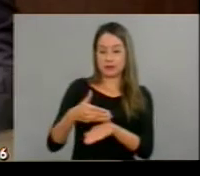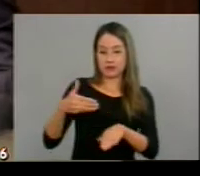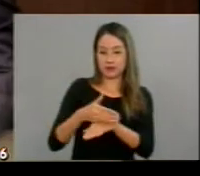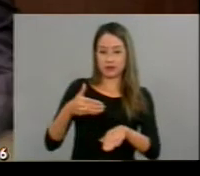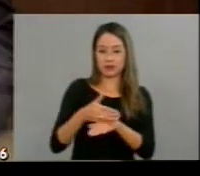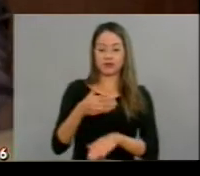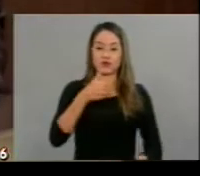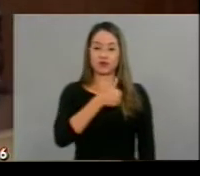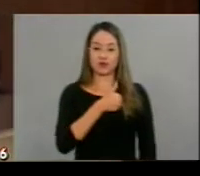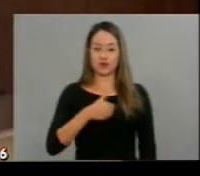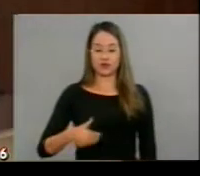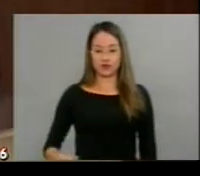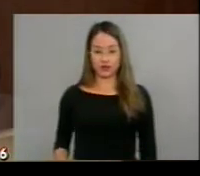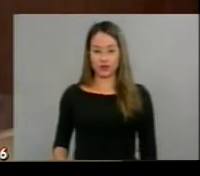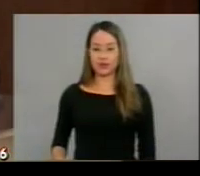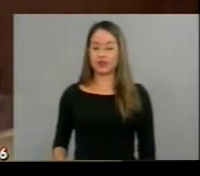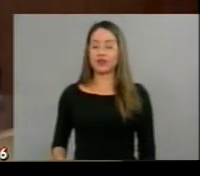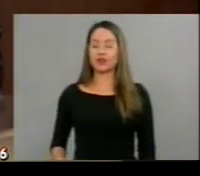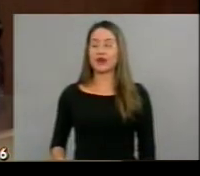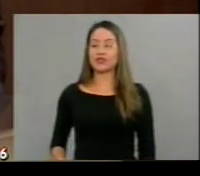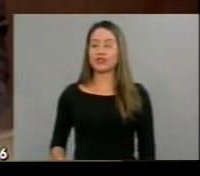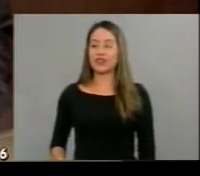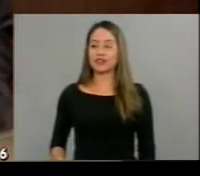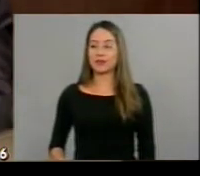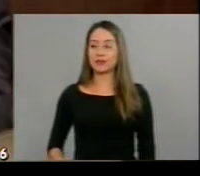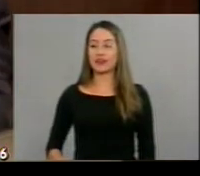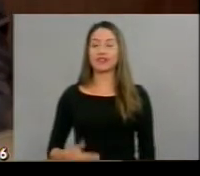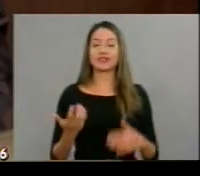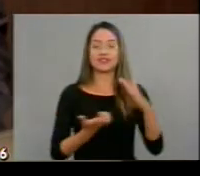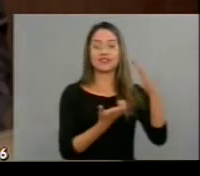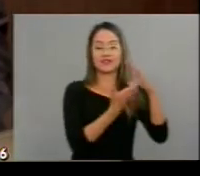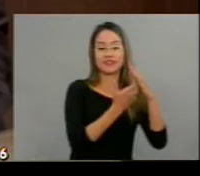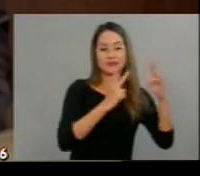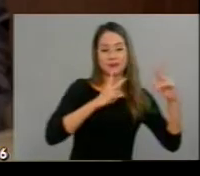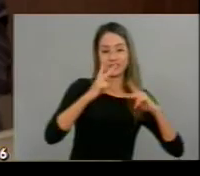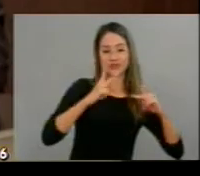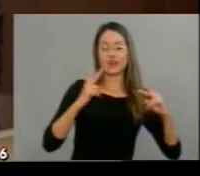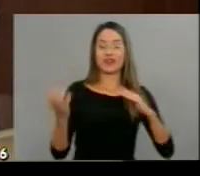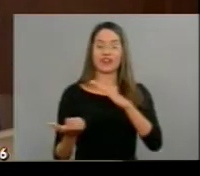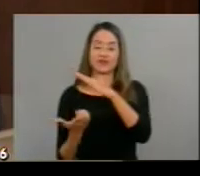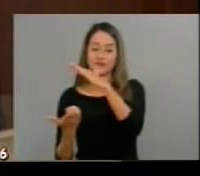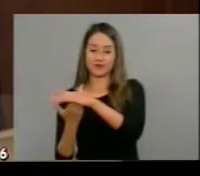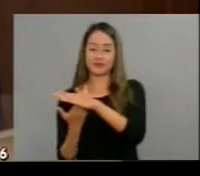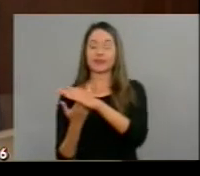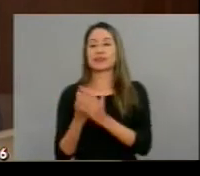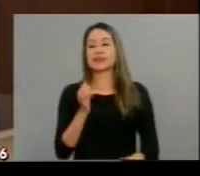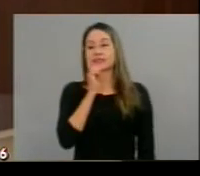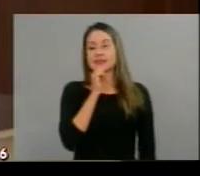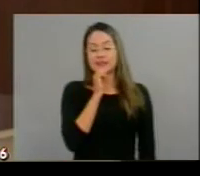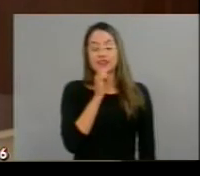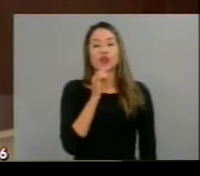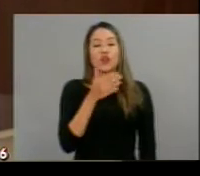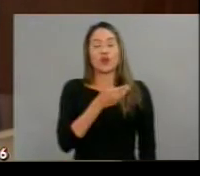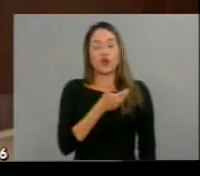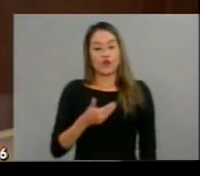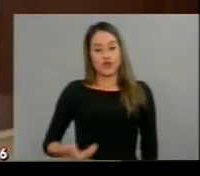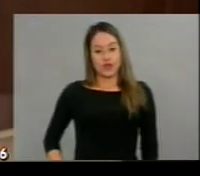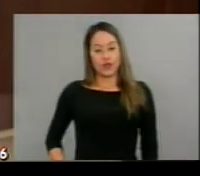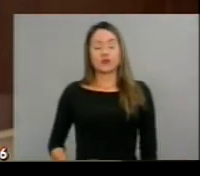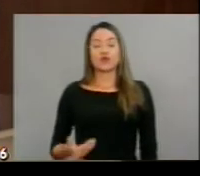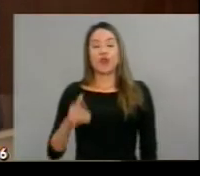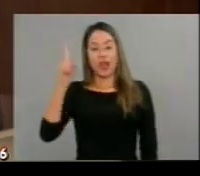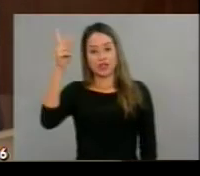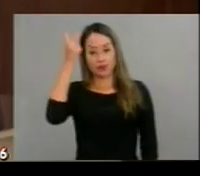governo e participação de bancos privados ou até de pessoas físicas. Isso foi feito em São Paulo, governo Alckmin, e isso foi